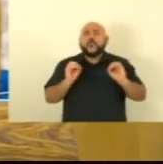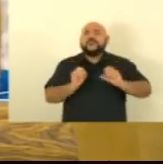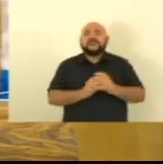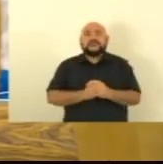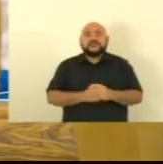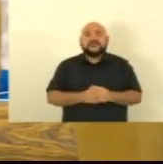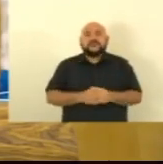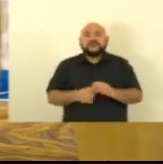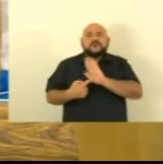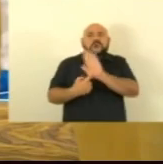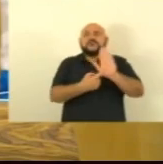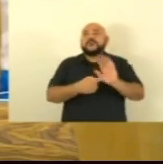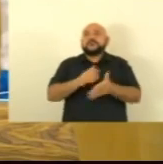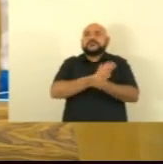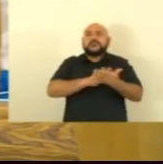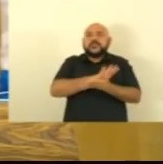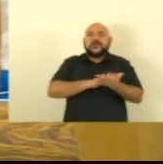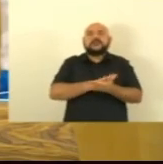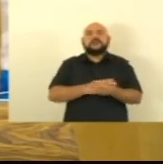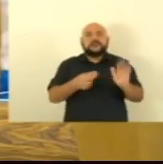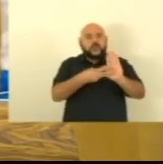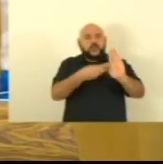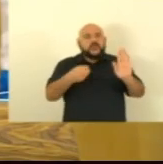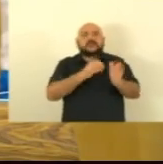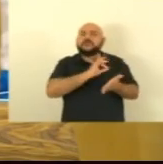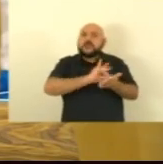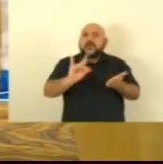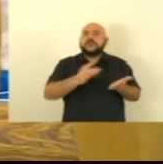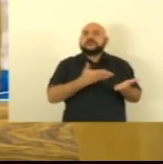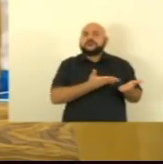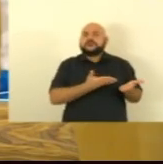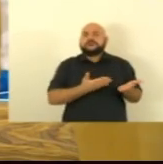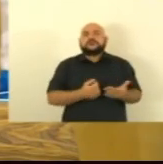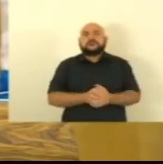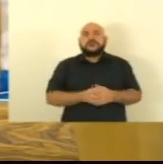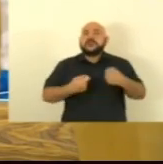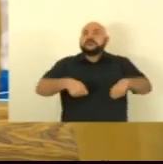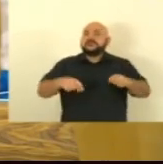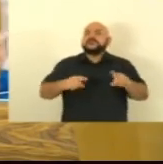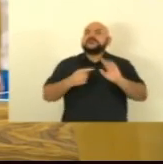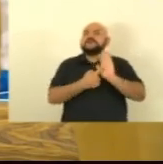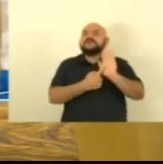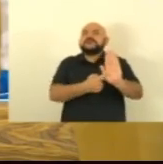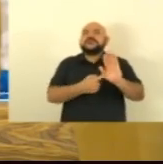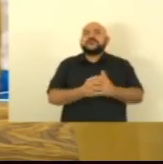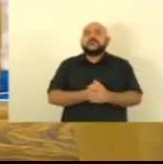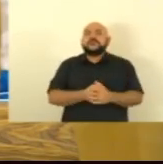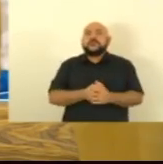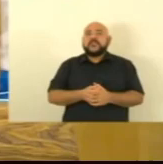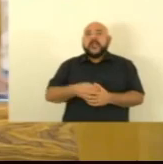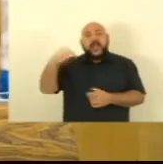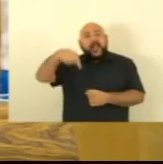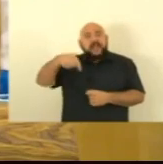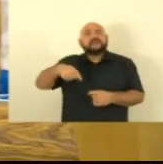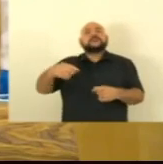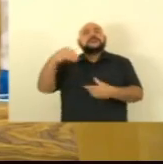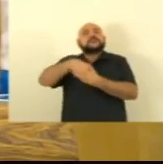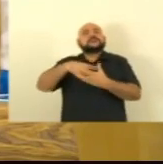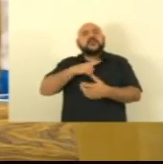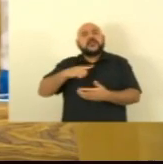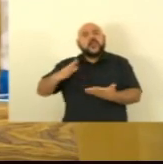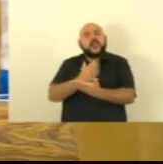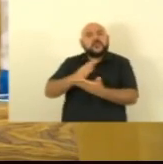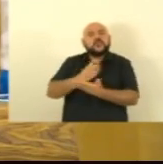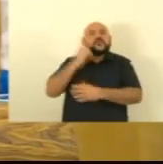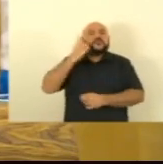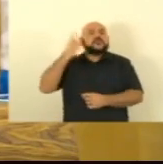sobre esse tipo de crime de ódio. Agora é engraçado, eu queria ver se fosse um dos deputados aqui do PT, por exemplo, ou do PSOL, indo